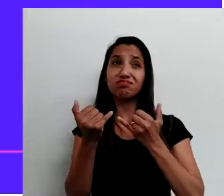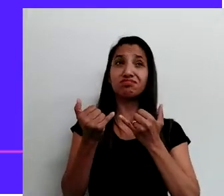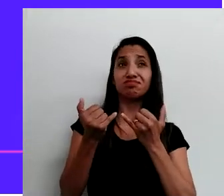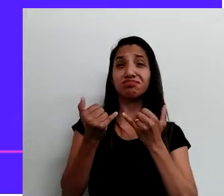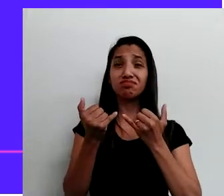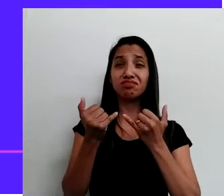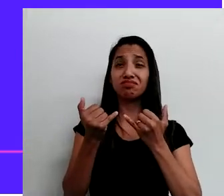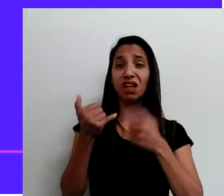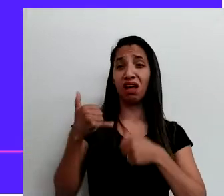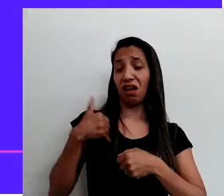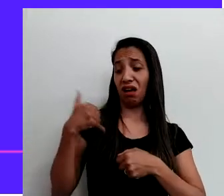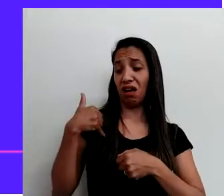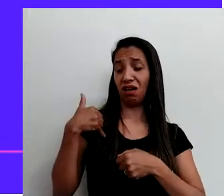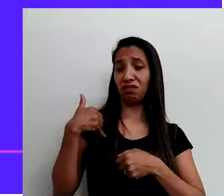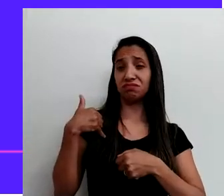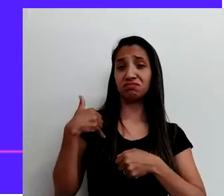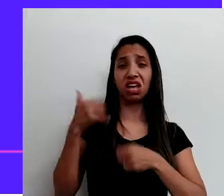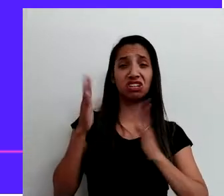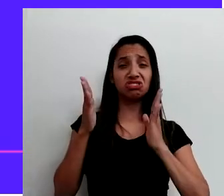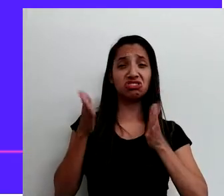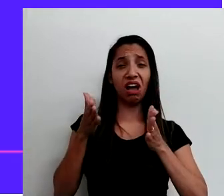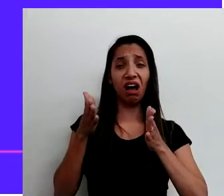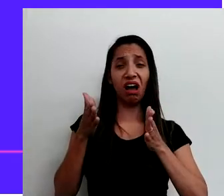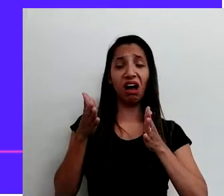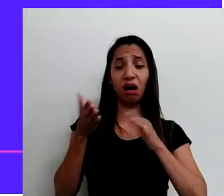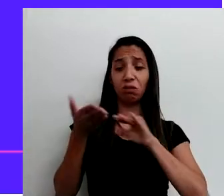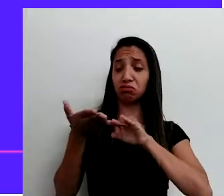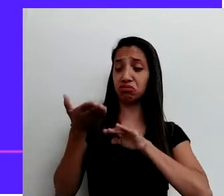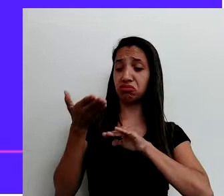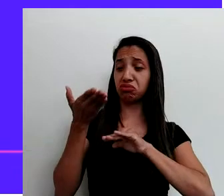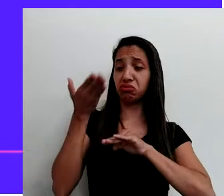cheia de preconceitos, de estereótipos, de